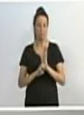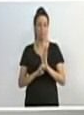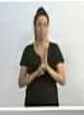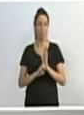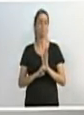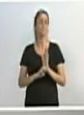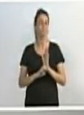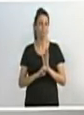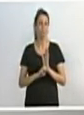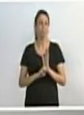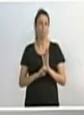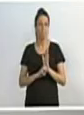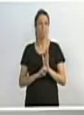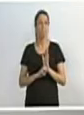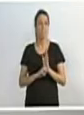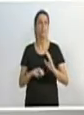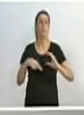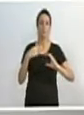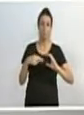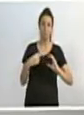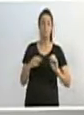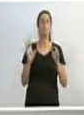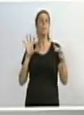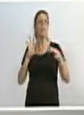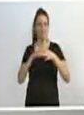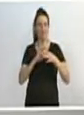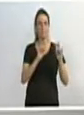trabalhou, e aí a gente faz o reconhecimento, Braga,